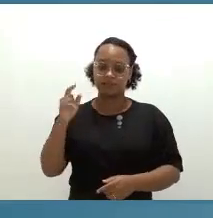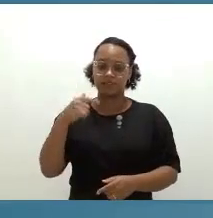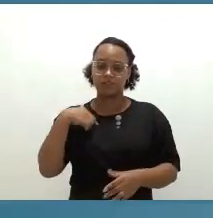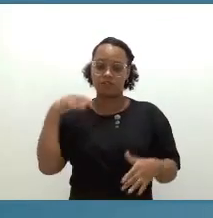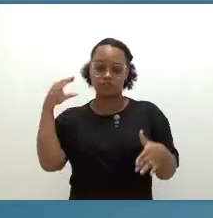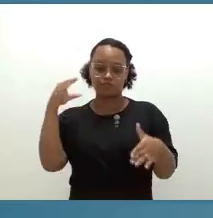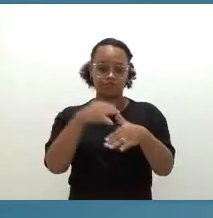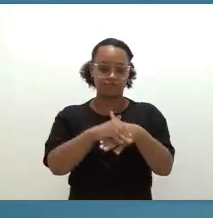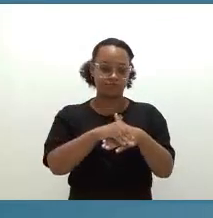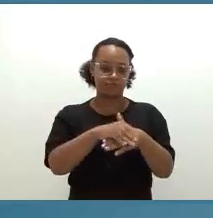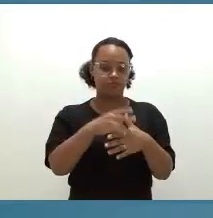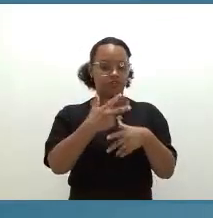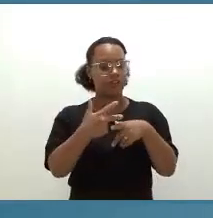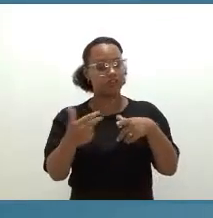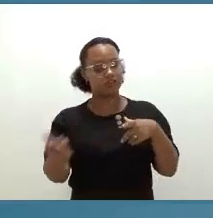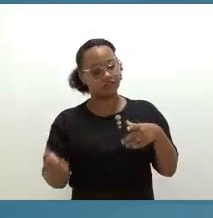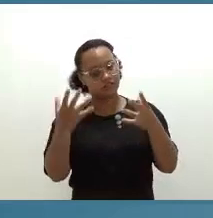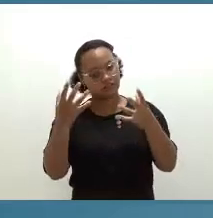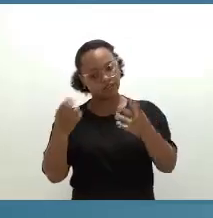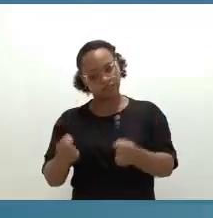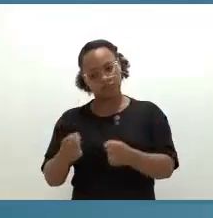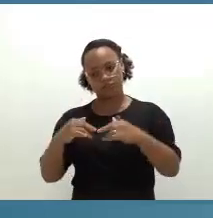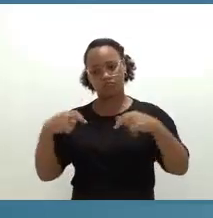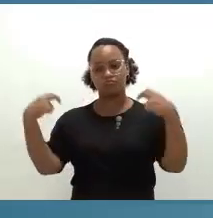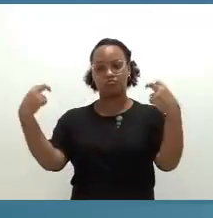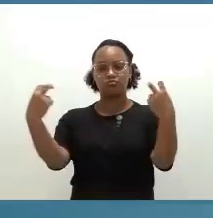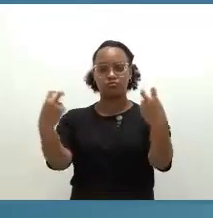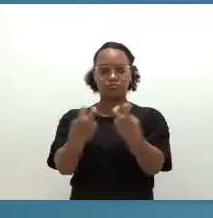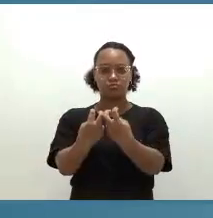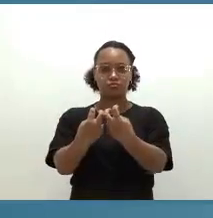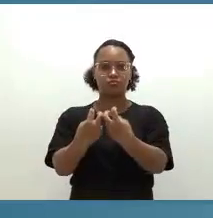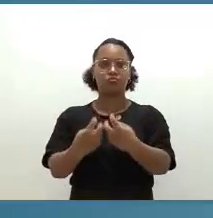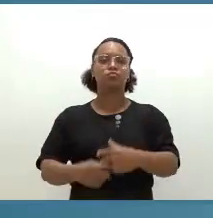for aceita pelos meus colegas,